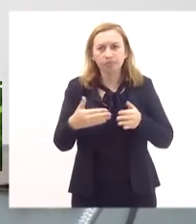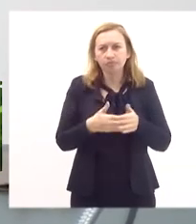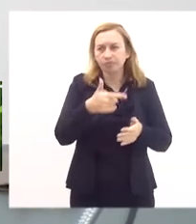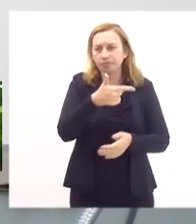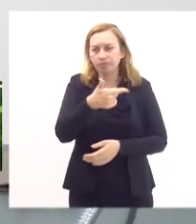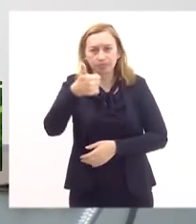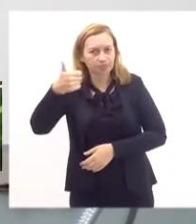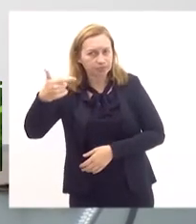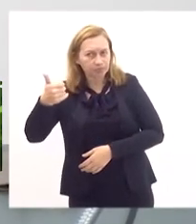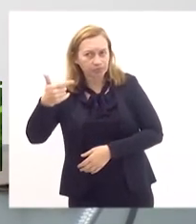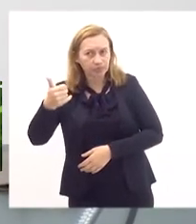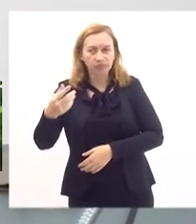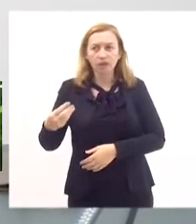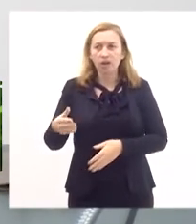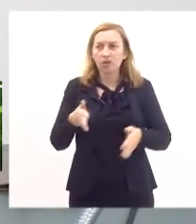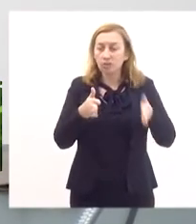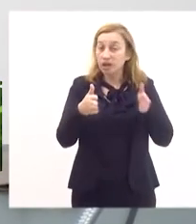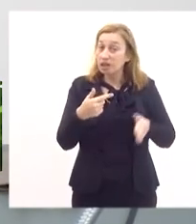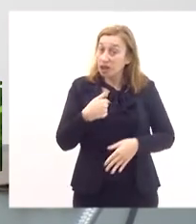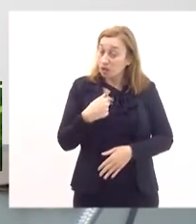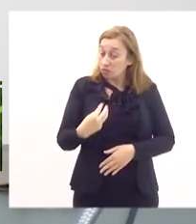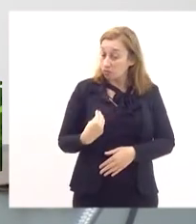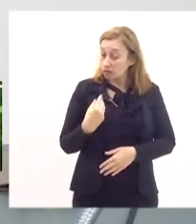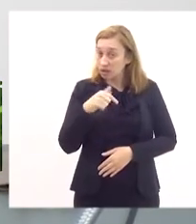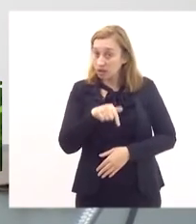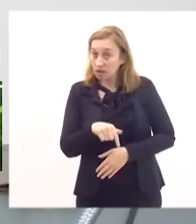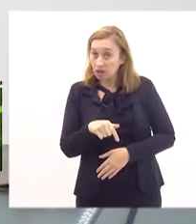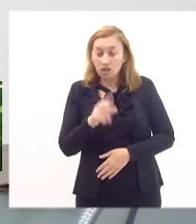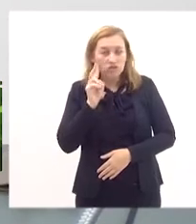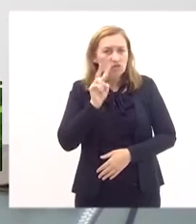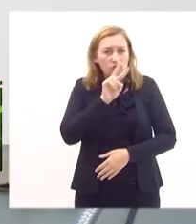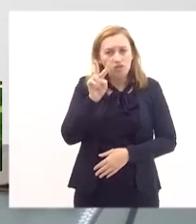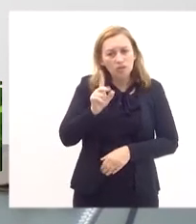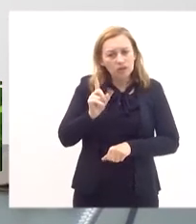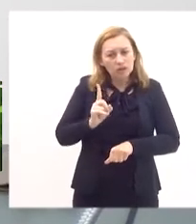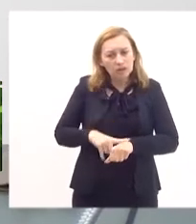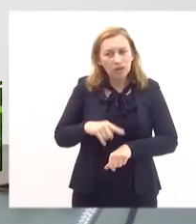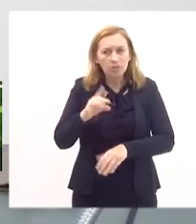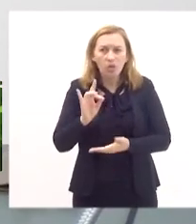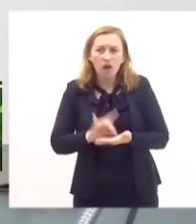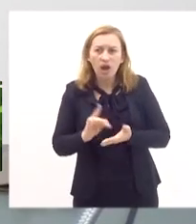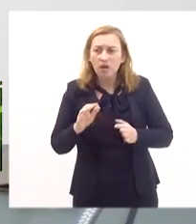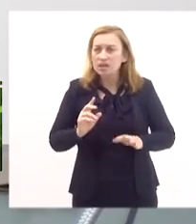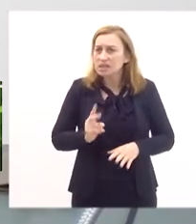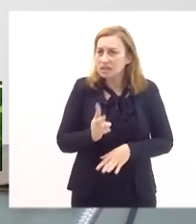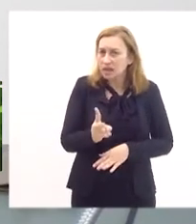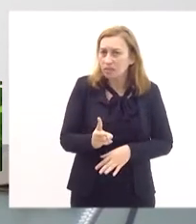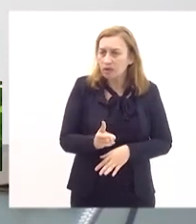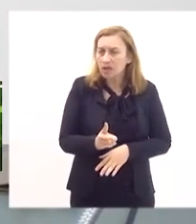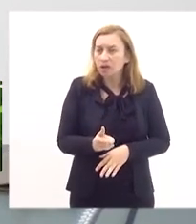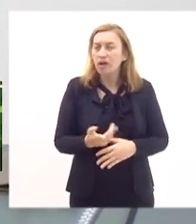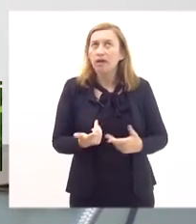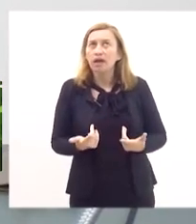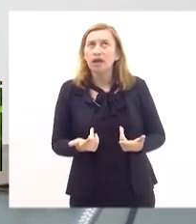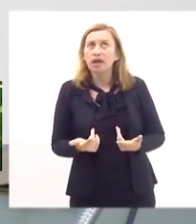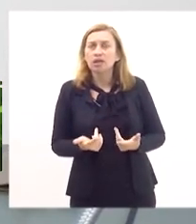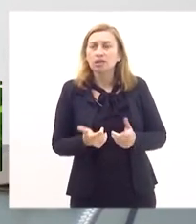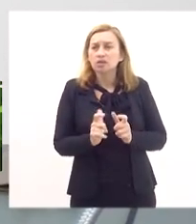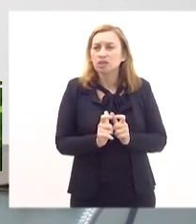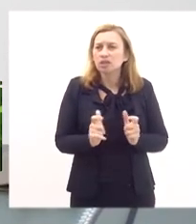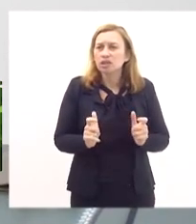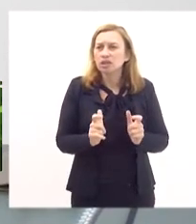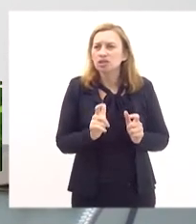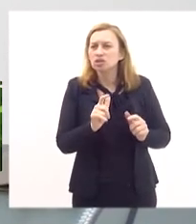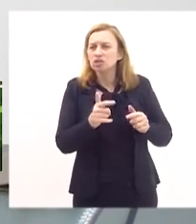2022, que é o período que eu estou aqui, o que a gente assistiu em tempo real e a todo tempo era uma grande